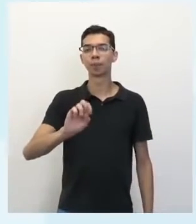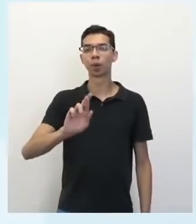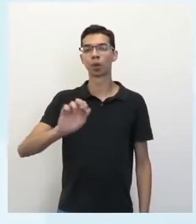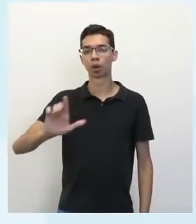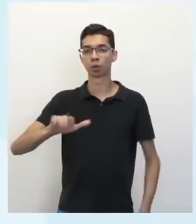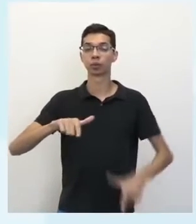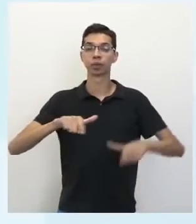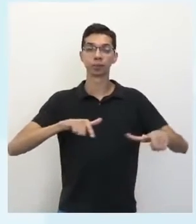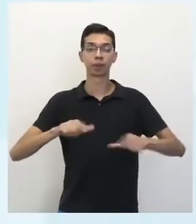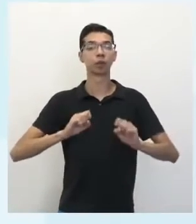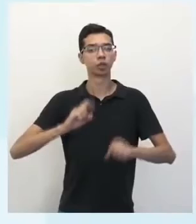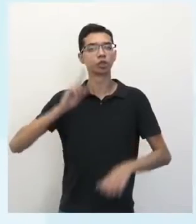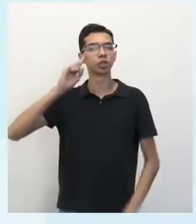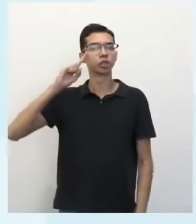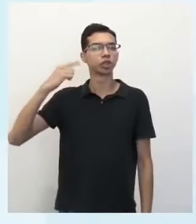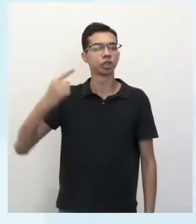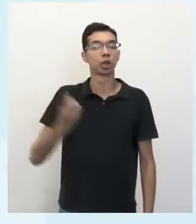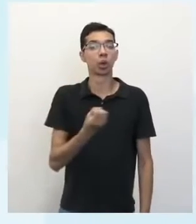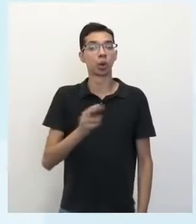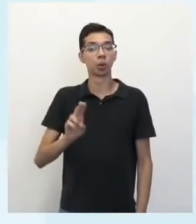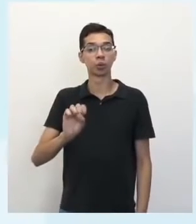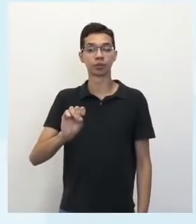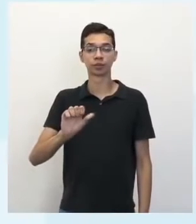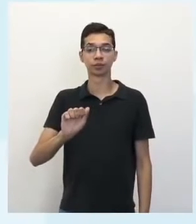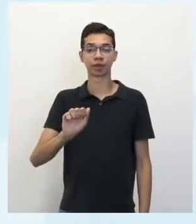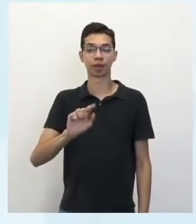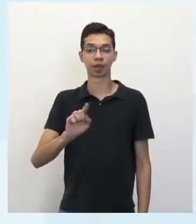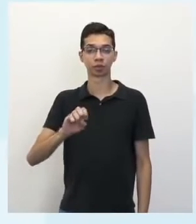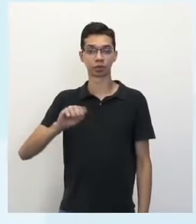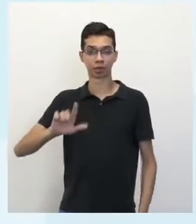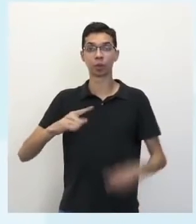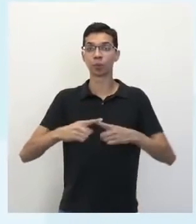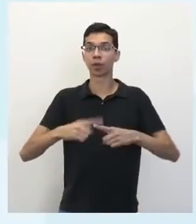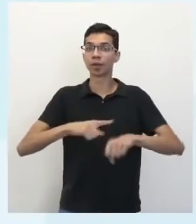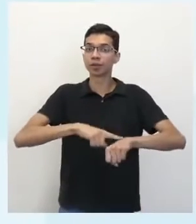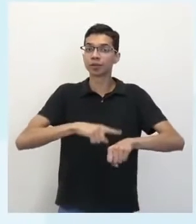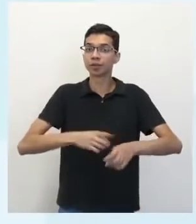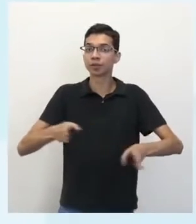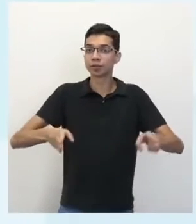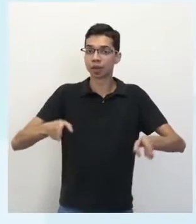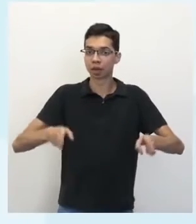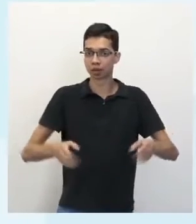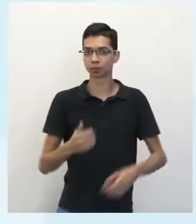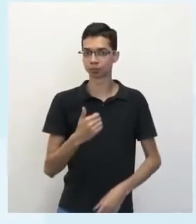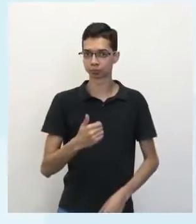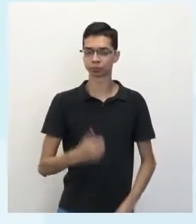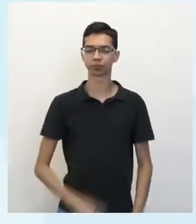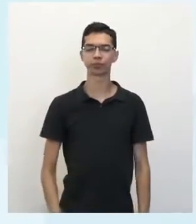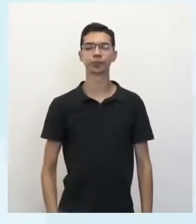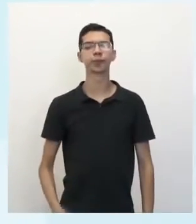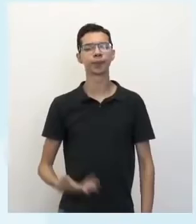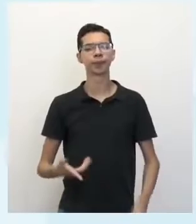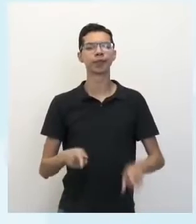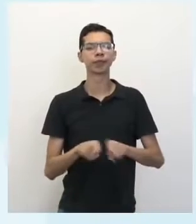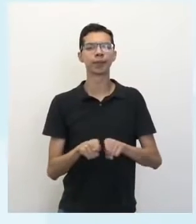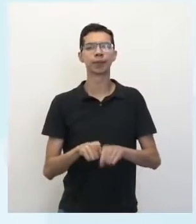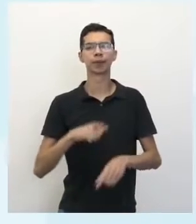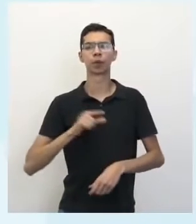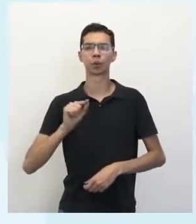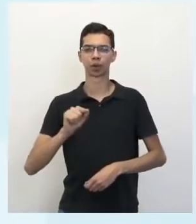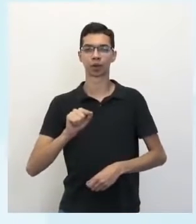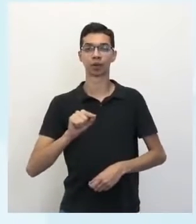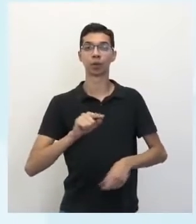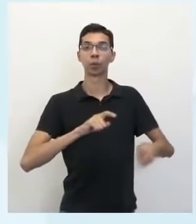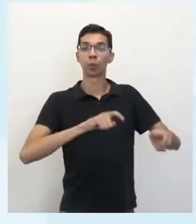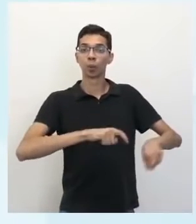diariamente, ou sazonal. Dentro dessas migrações internas, né, nesse espaço, nós vamos ter o êxodo rural,